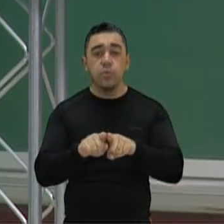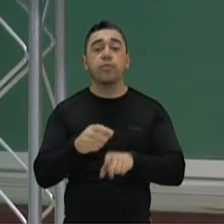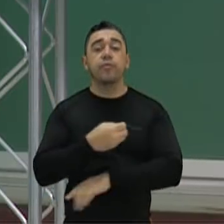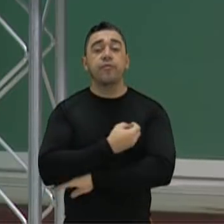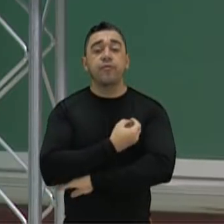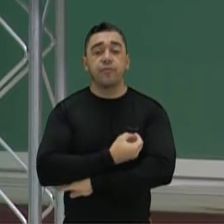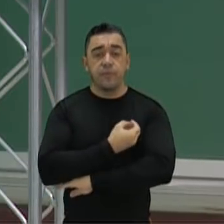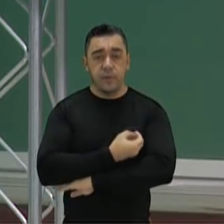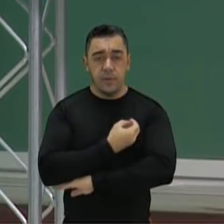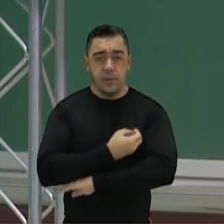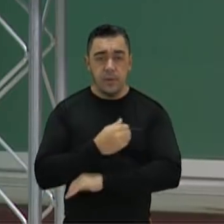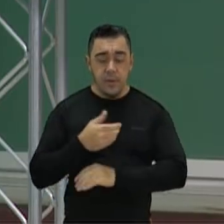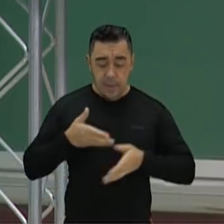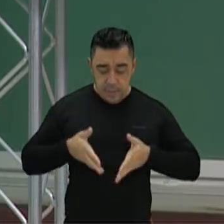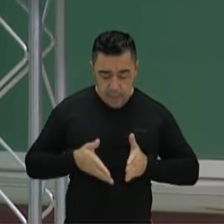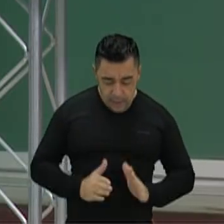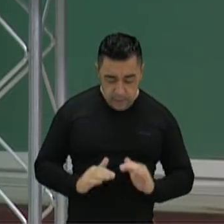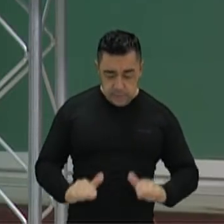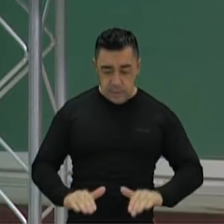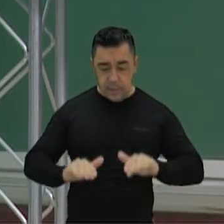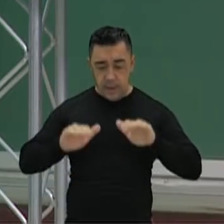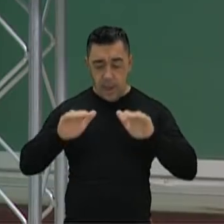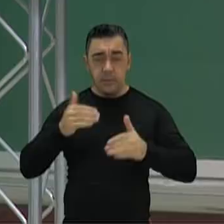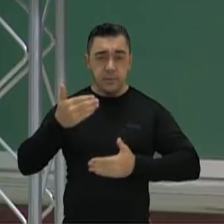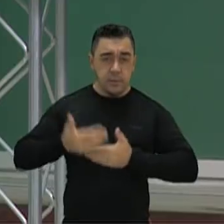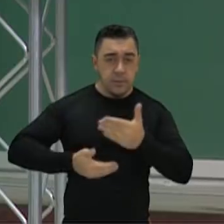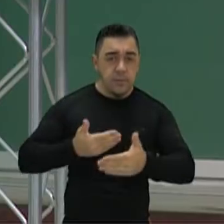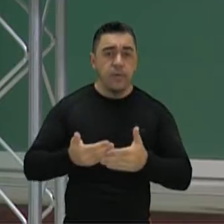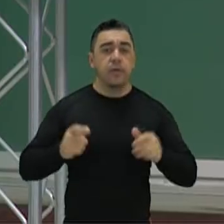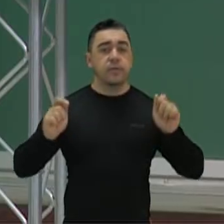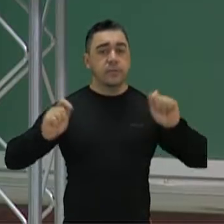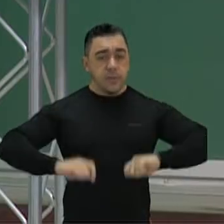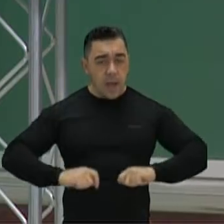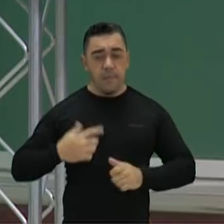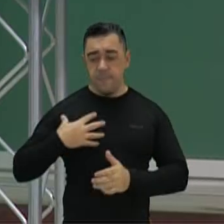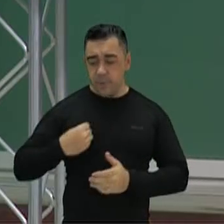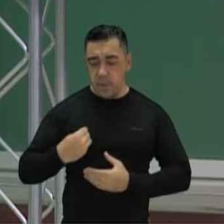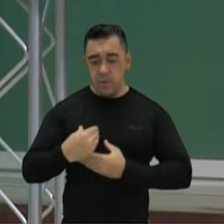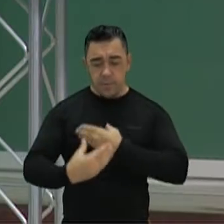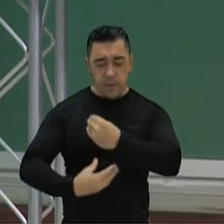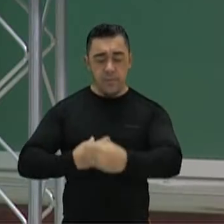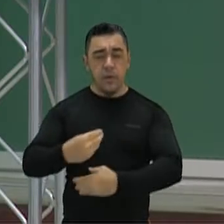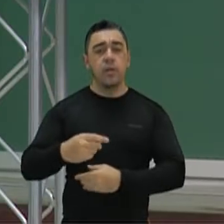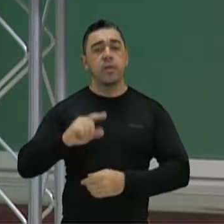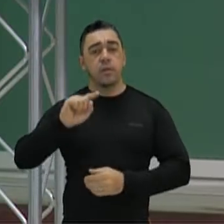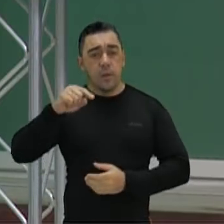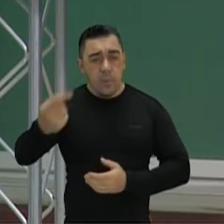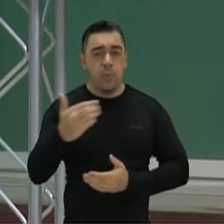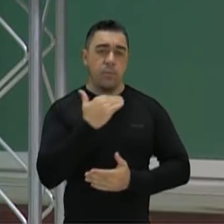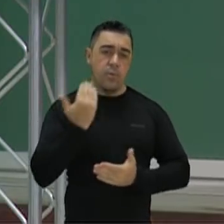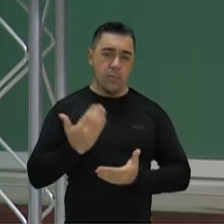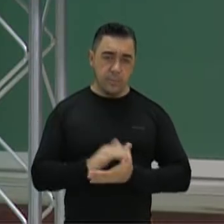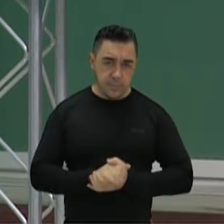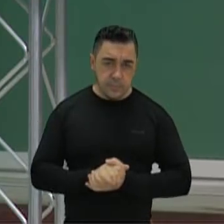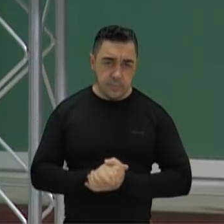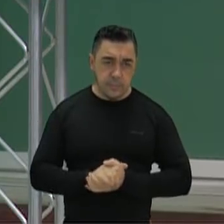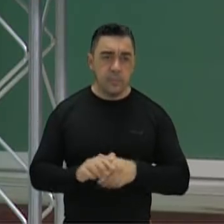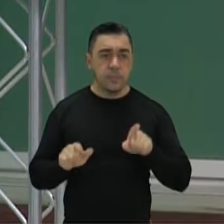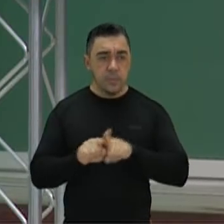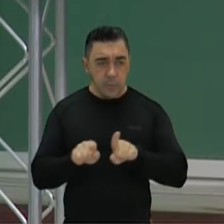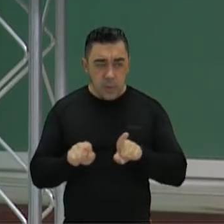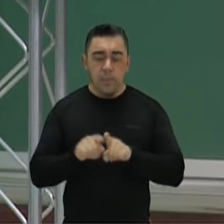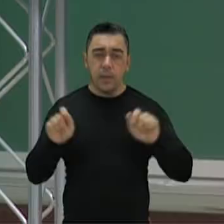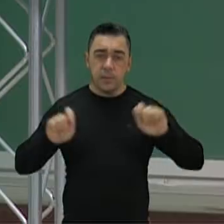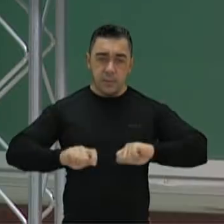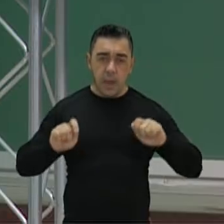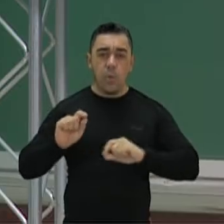ele cresce, ele desenvolve, ele tem a capacidade de se reproduzir e ele morre. E ele tem essa capacidade